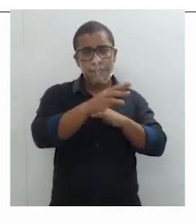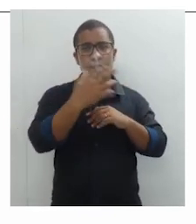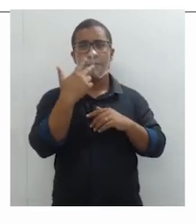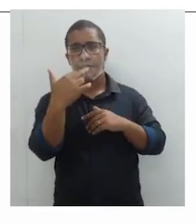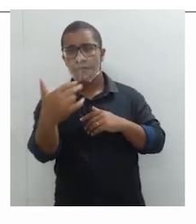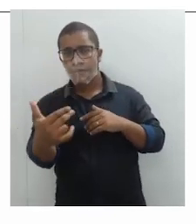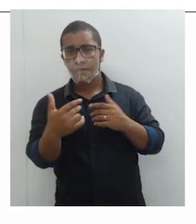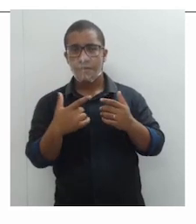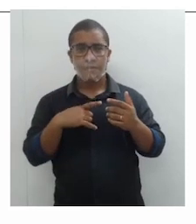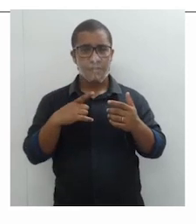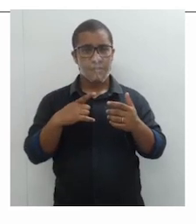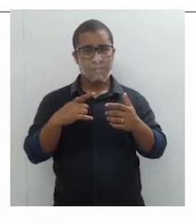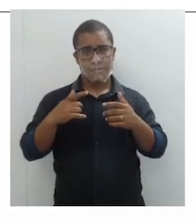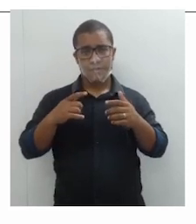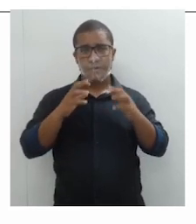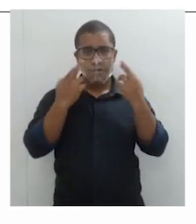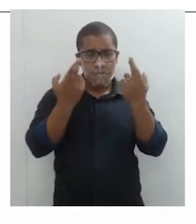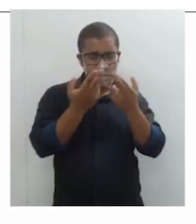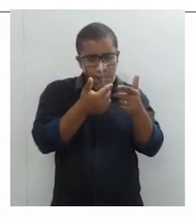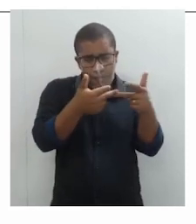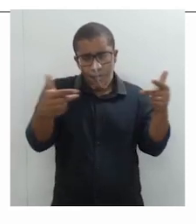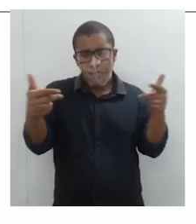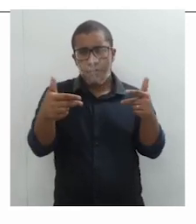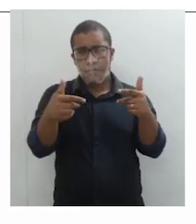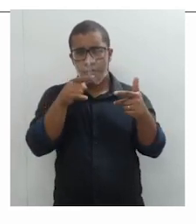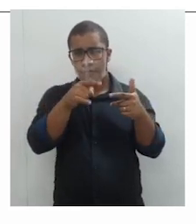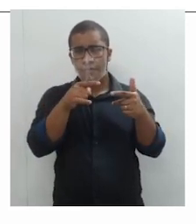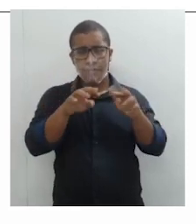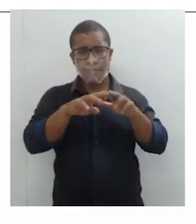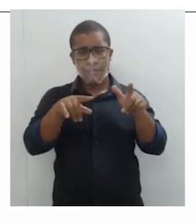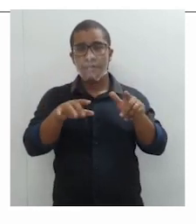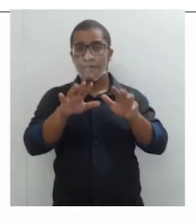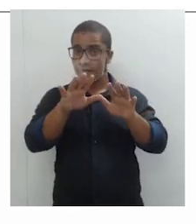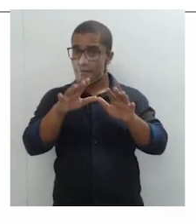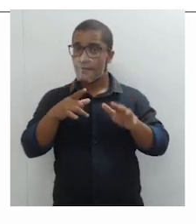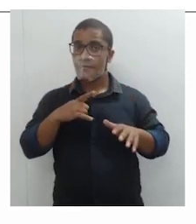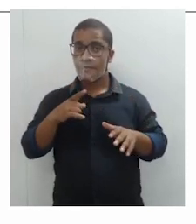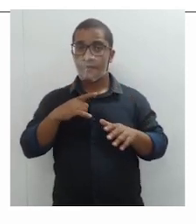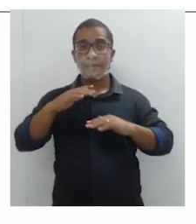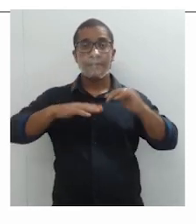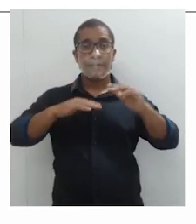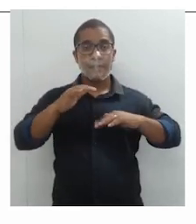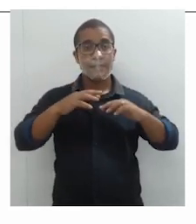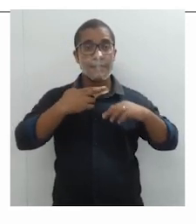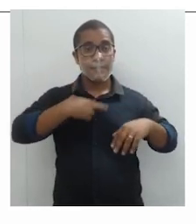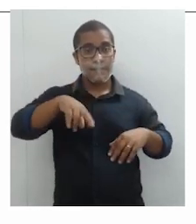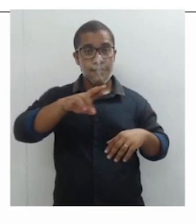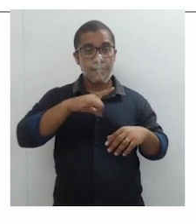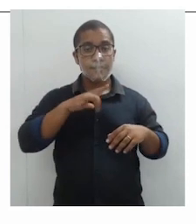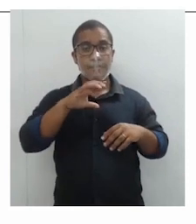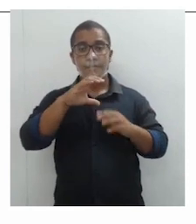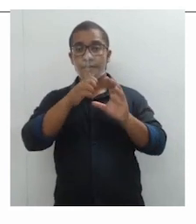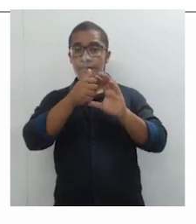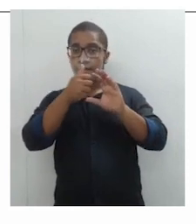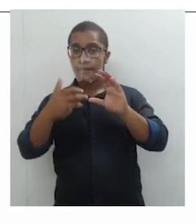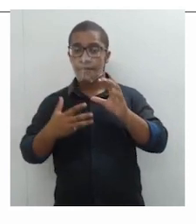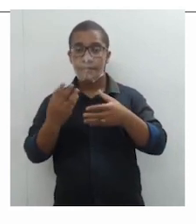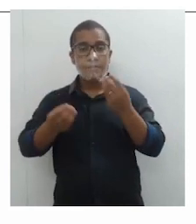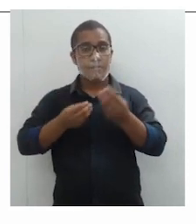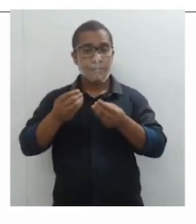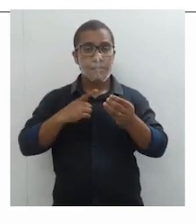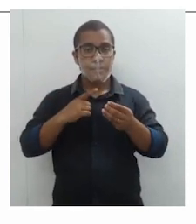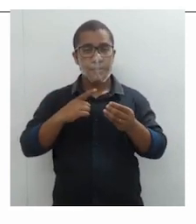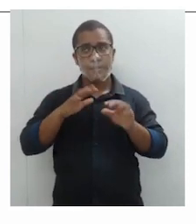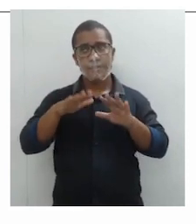ritos organização social etc as práticas religiosas caracterizam-se de ritos